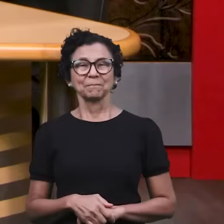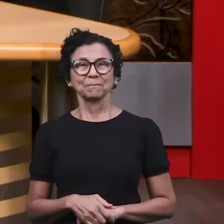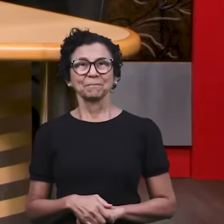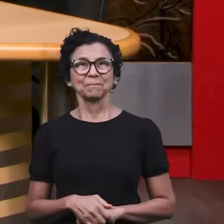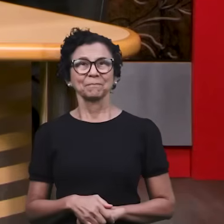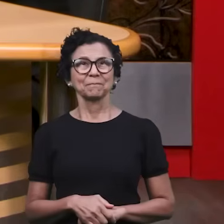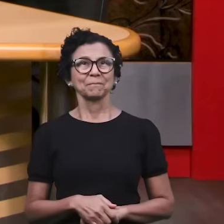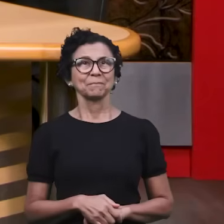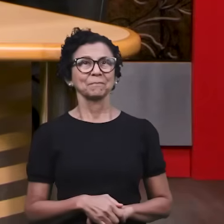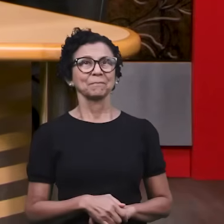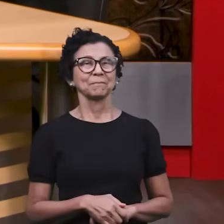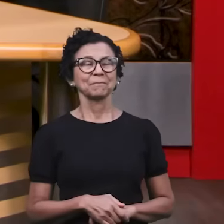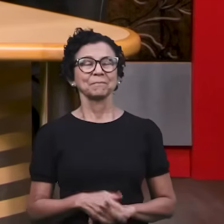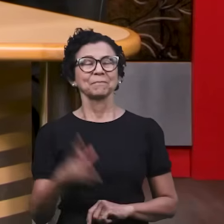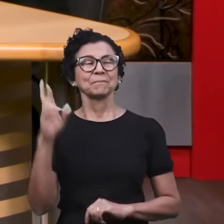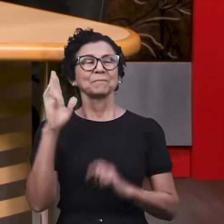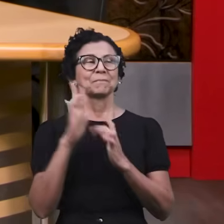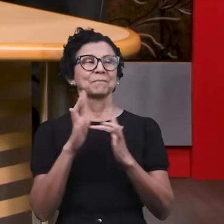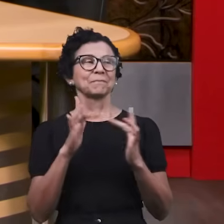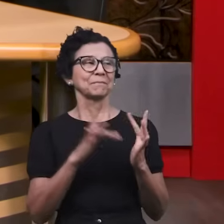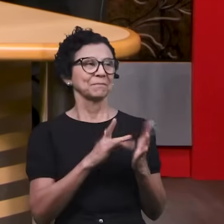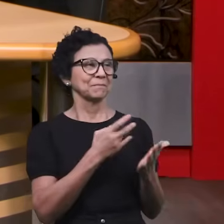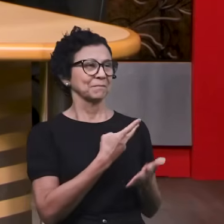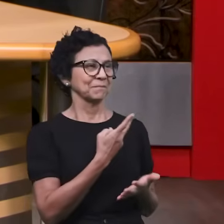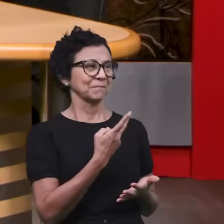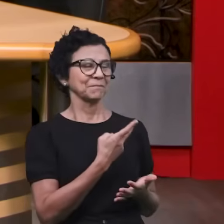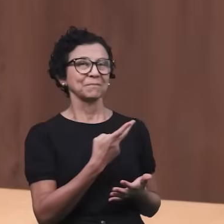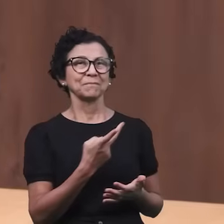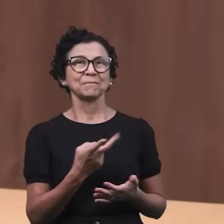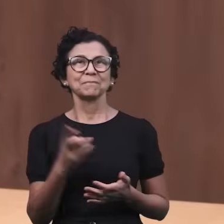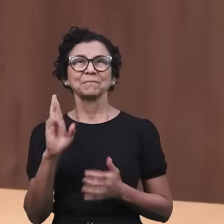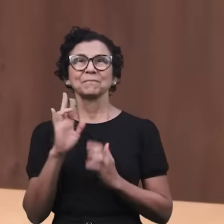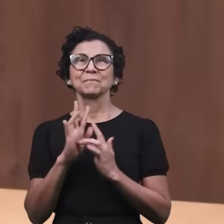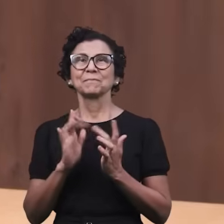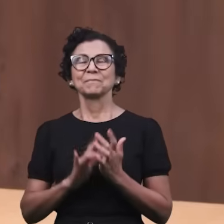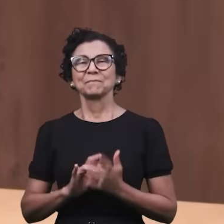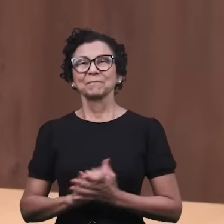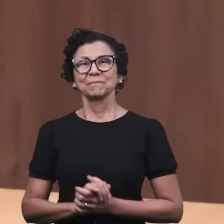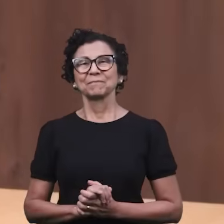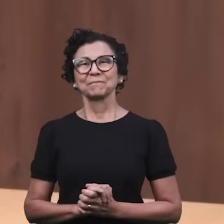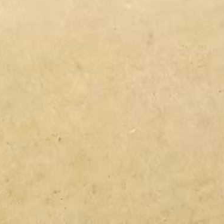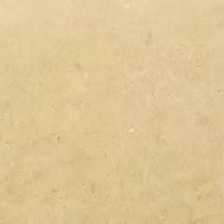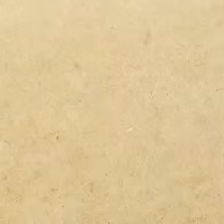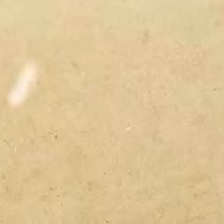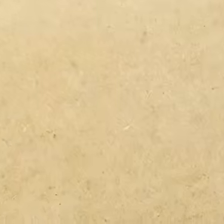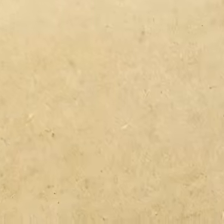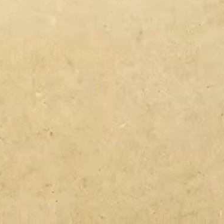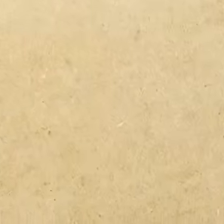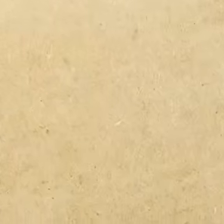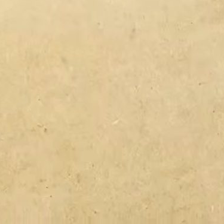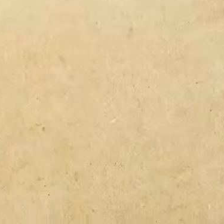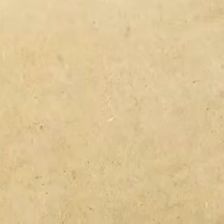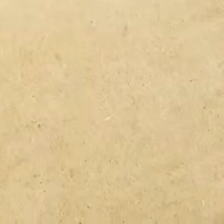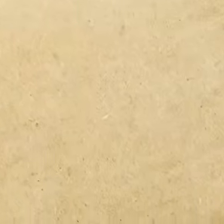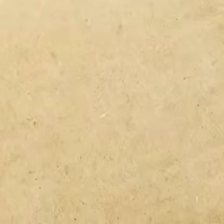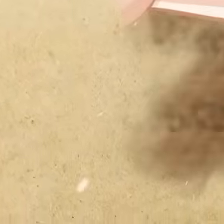semana, Francisco, Paz do Senhor. Guilherme, A paz do Senhor. Até a próxima semana.